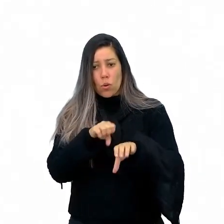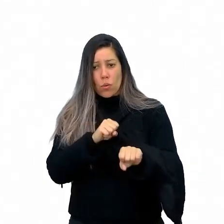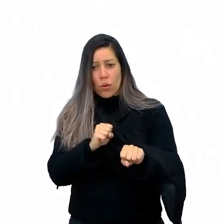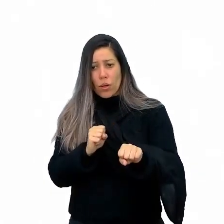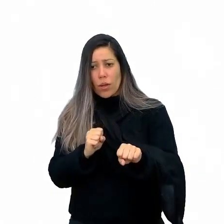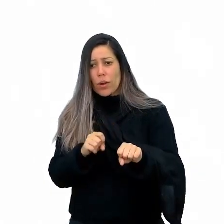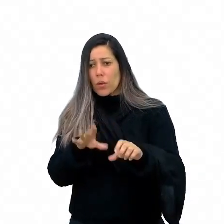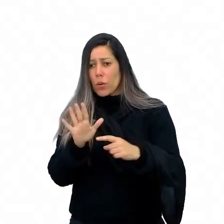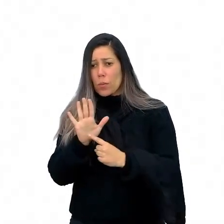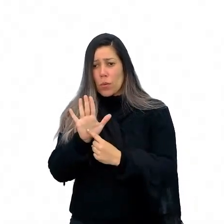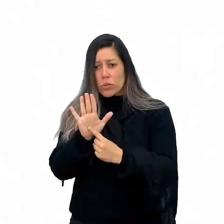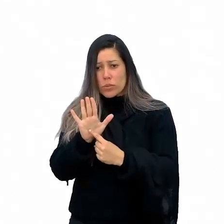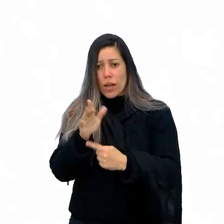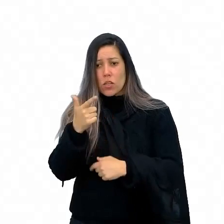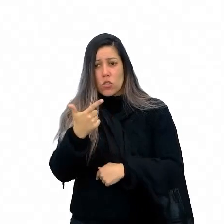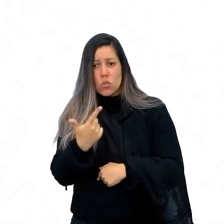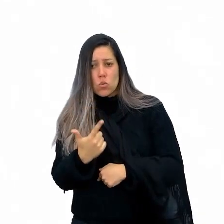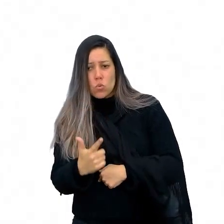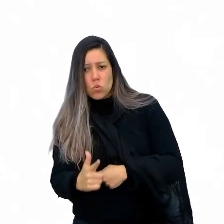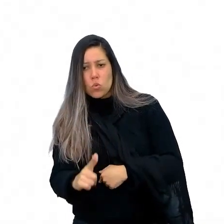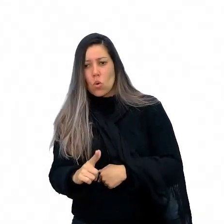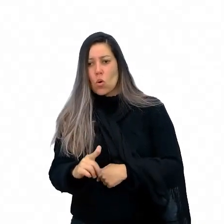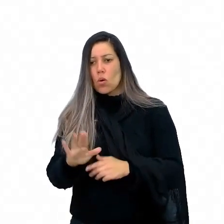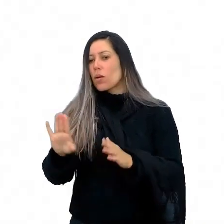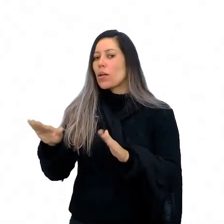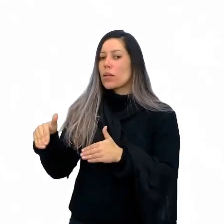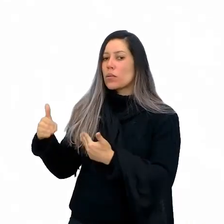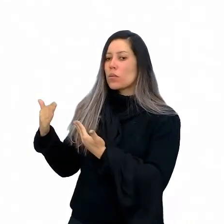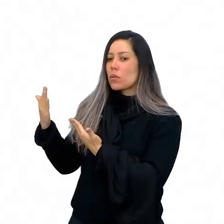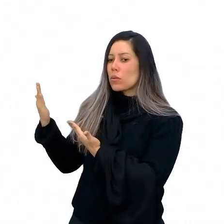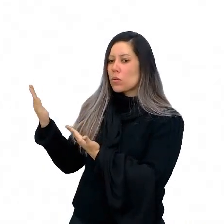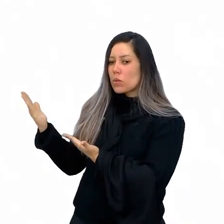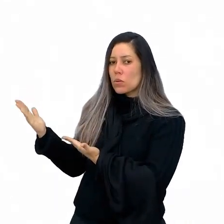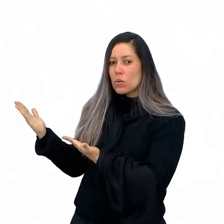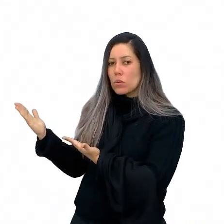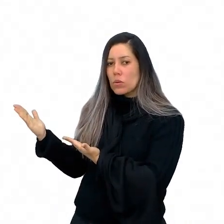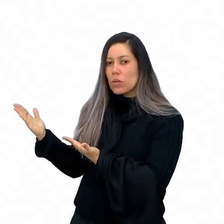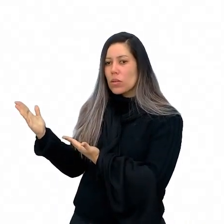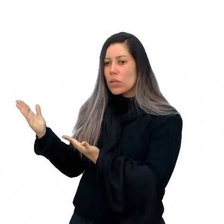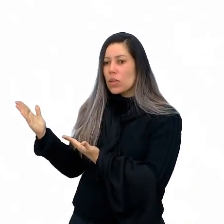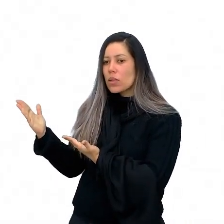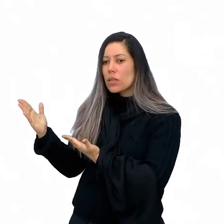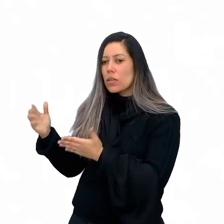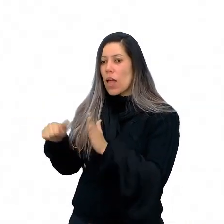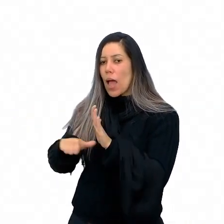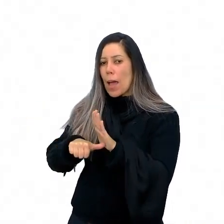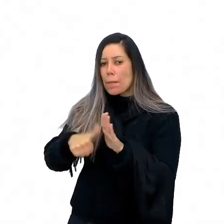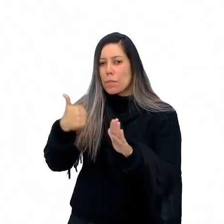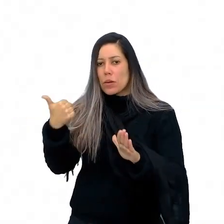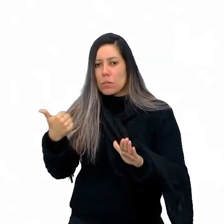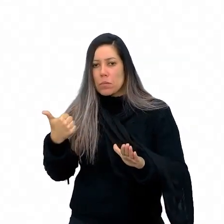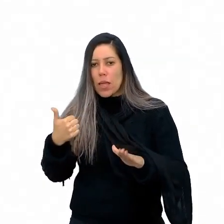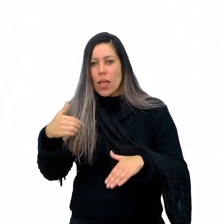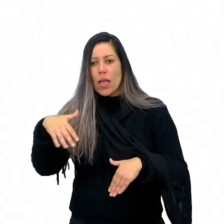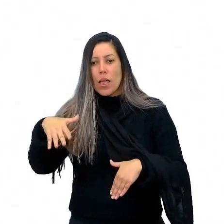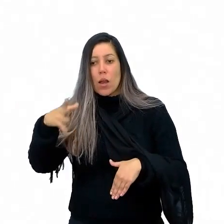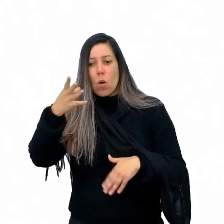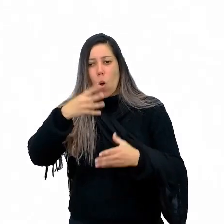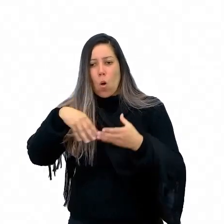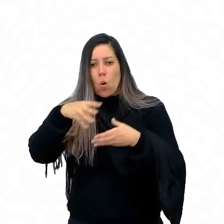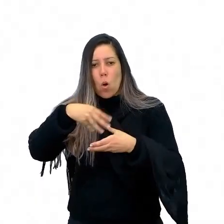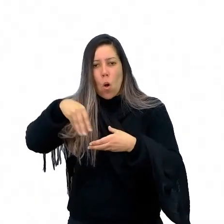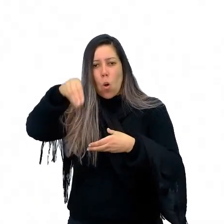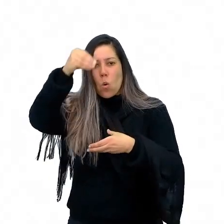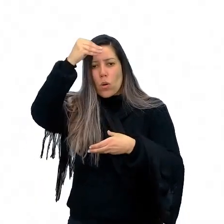né? Então tá aqui, ó, nós tivemos aqui esse primeiro momento, que é o conhecimento comum e especializado